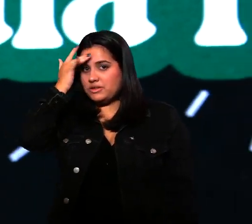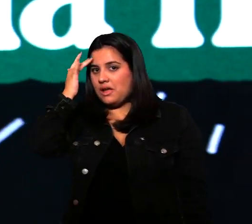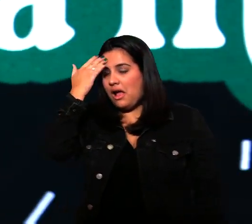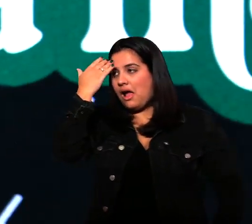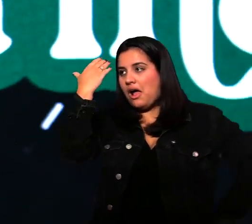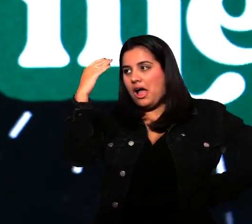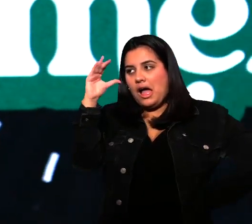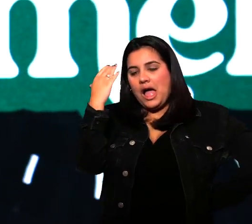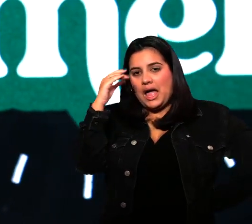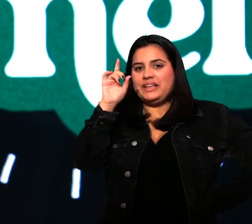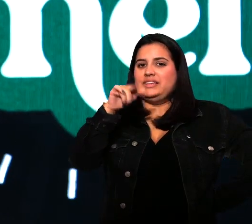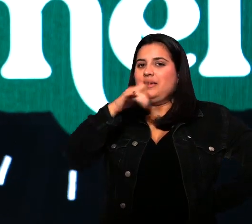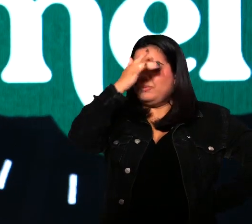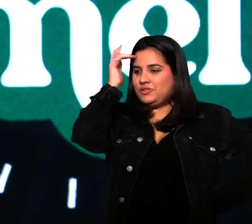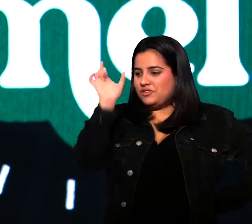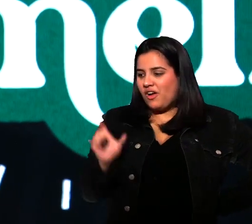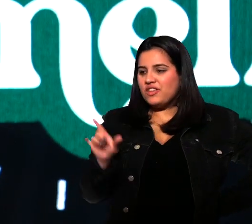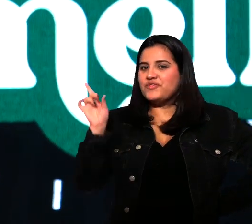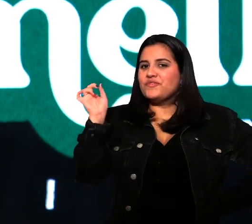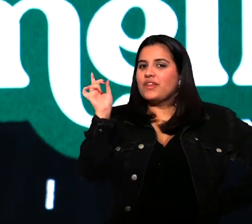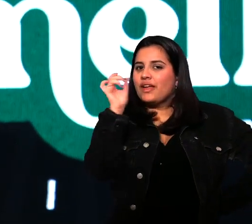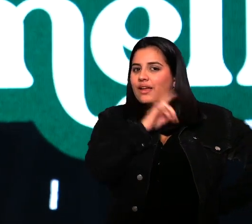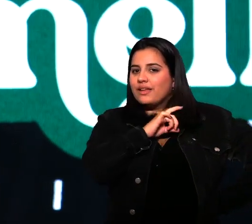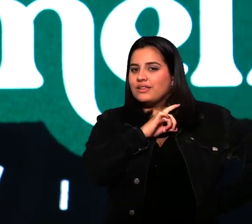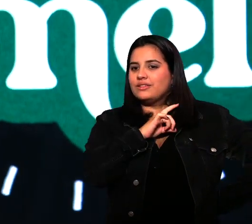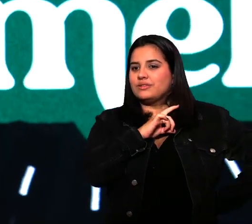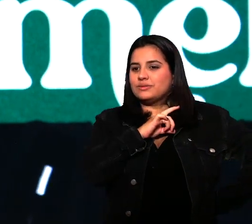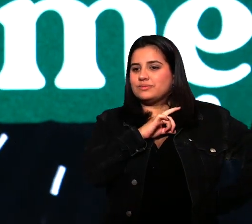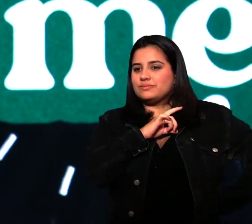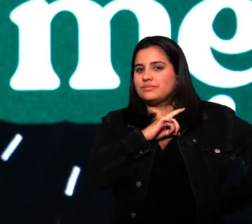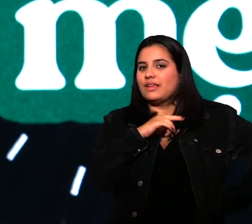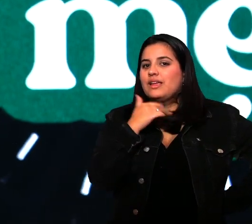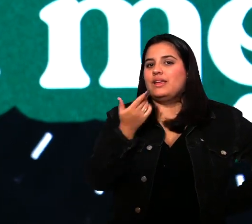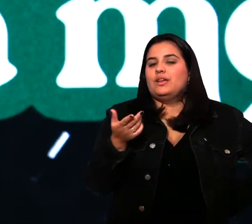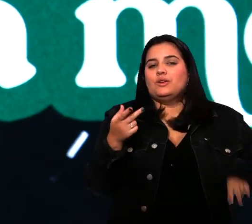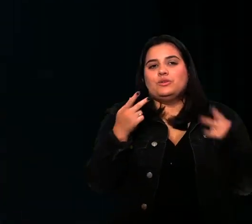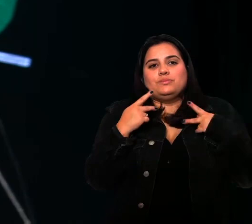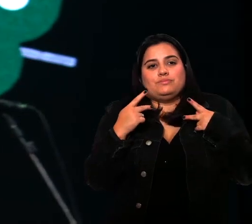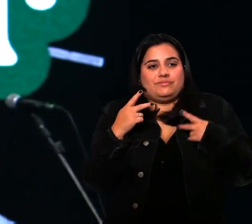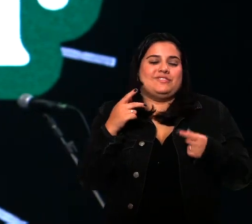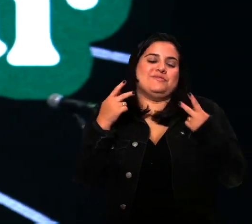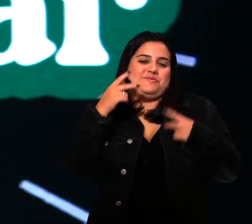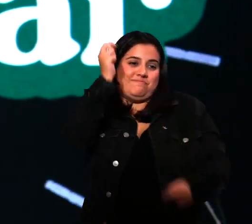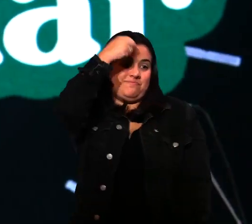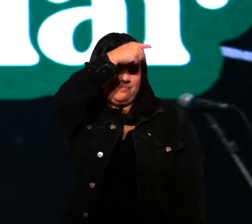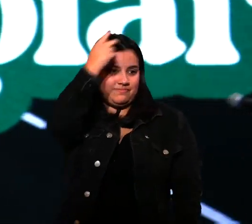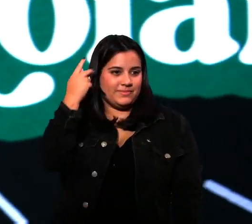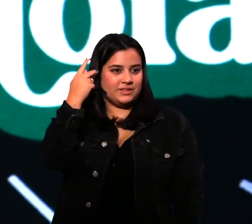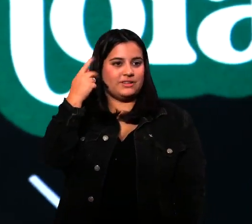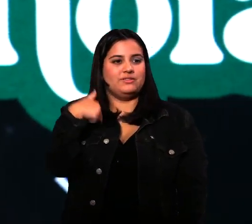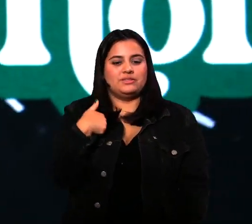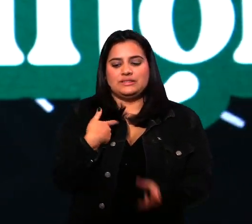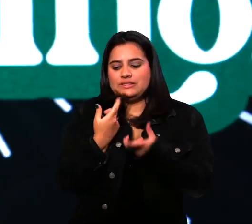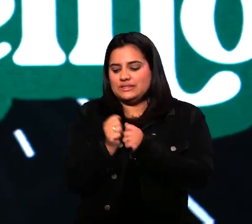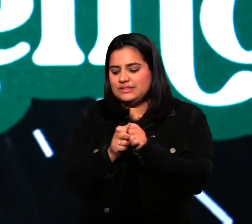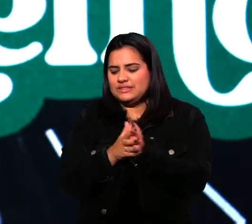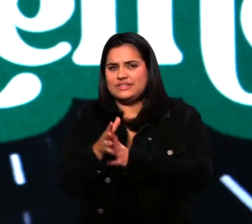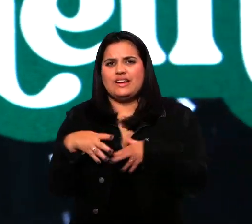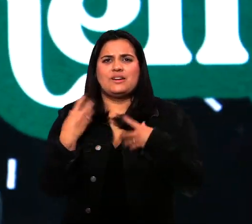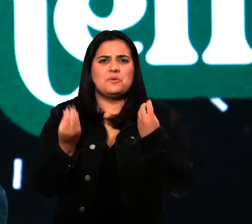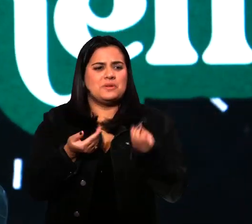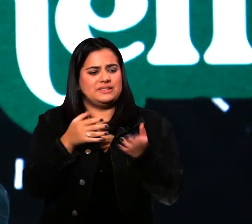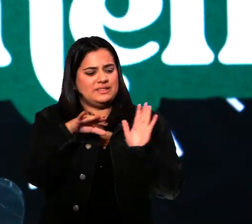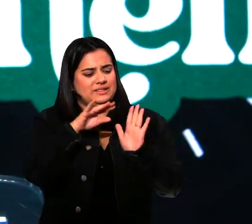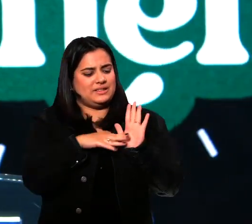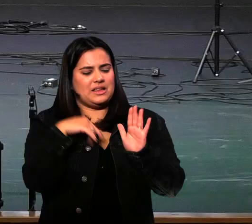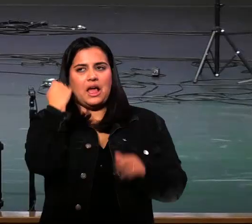que já não é fácil de lidar, não é verdade? E o pastor começou a ficar agoniado, ele vendo a hora passar, e a programação não terminava